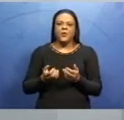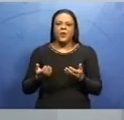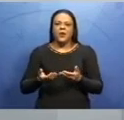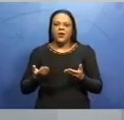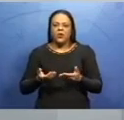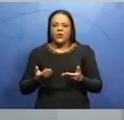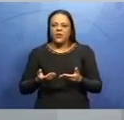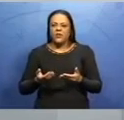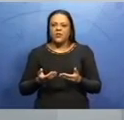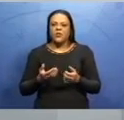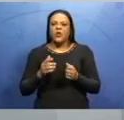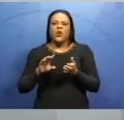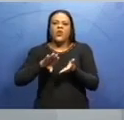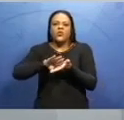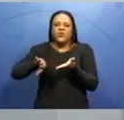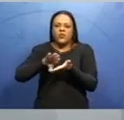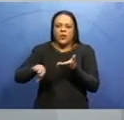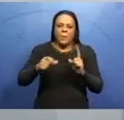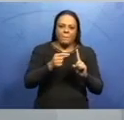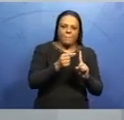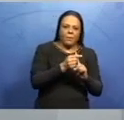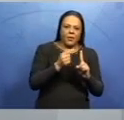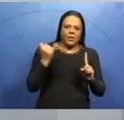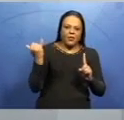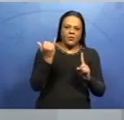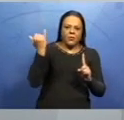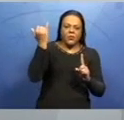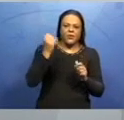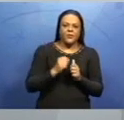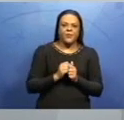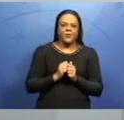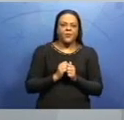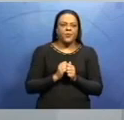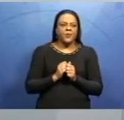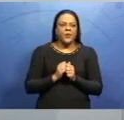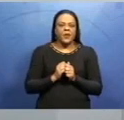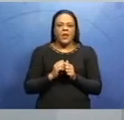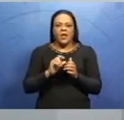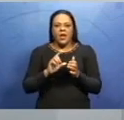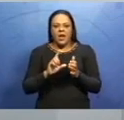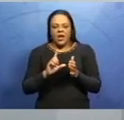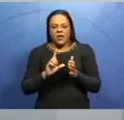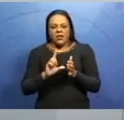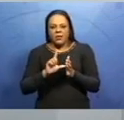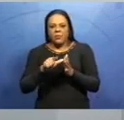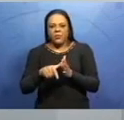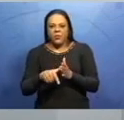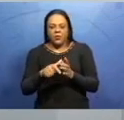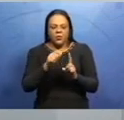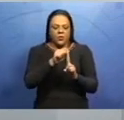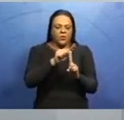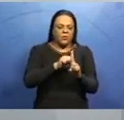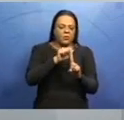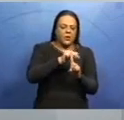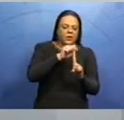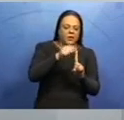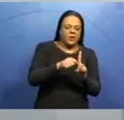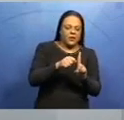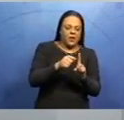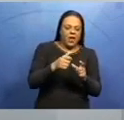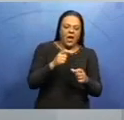essas palavras. Após as cascas de banana com a água no